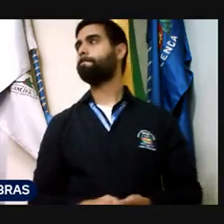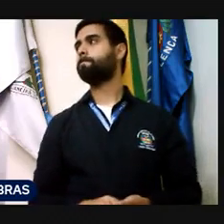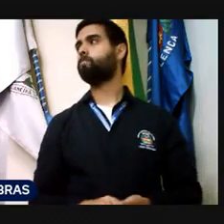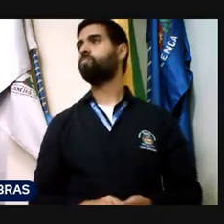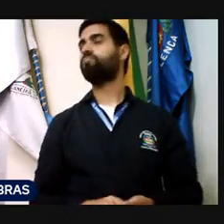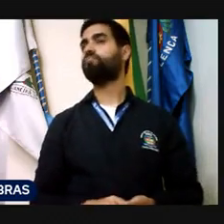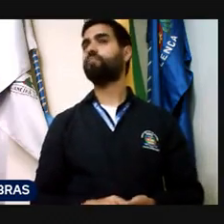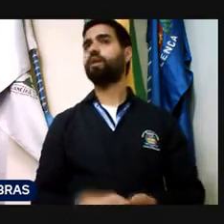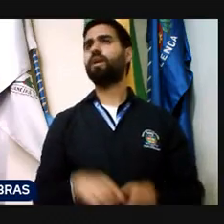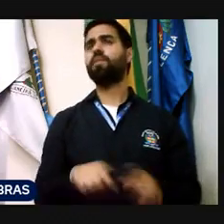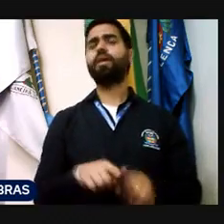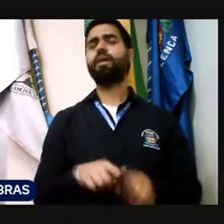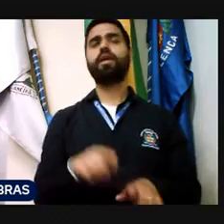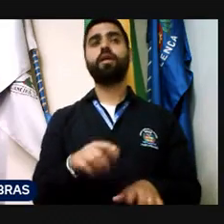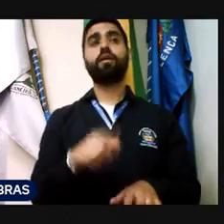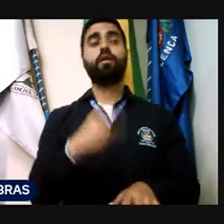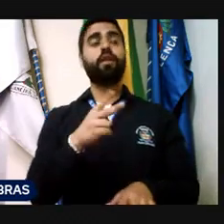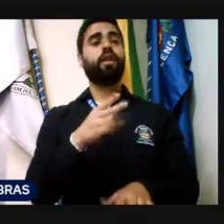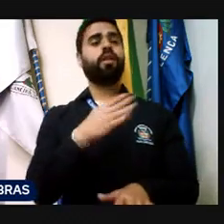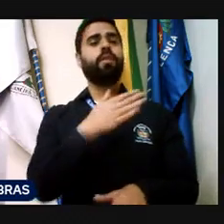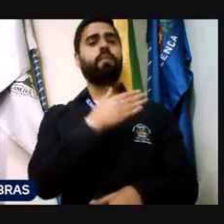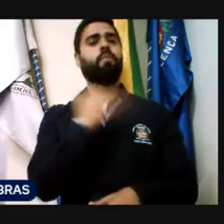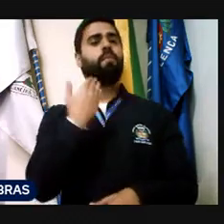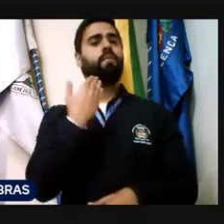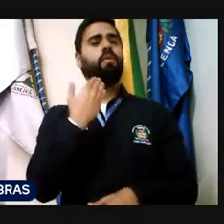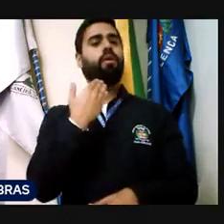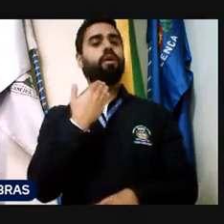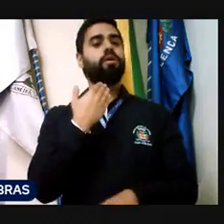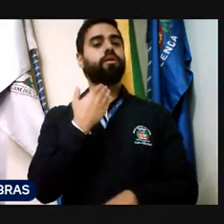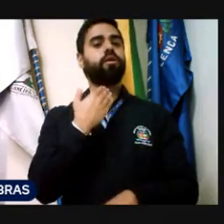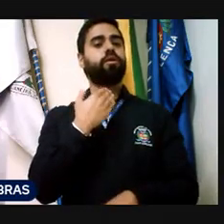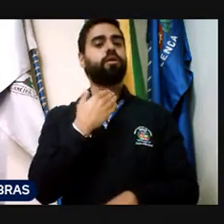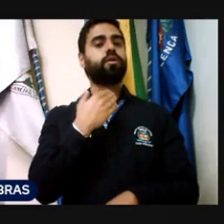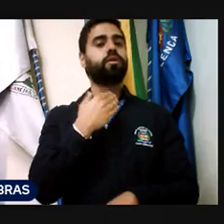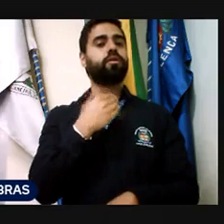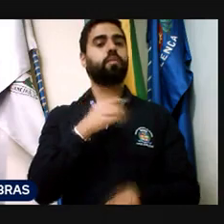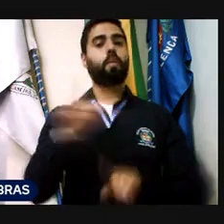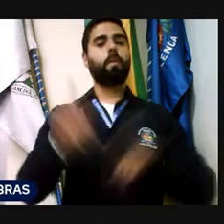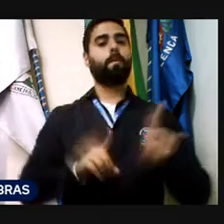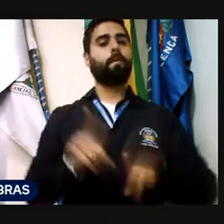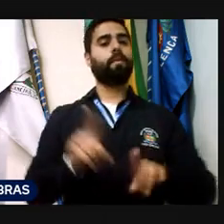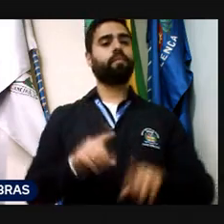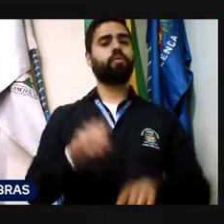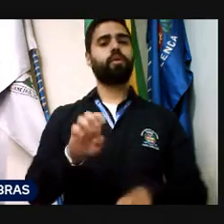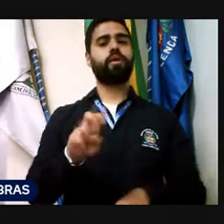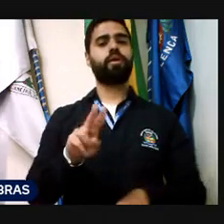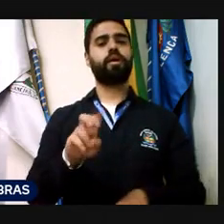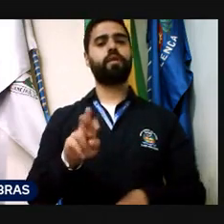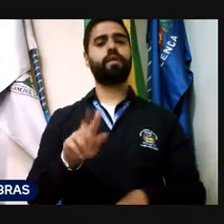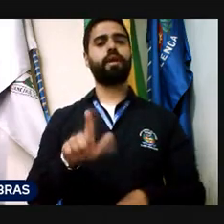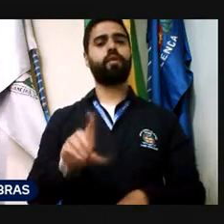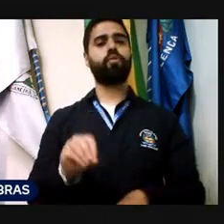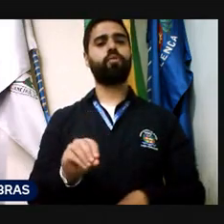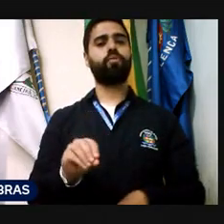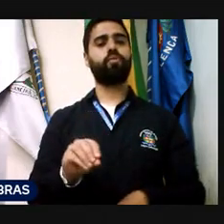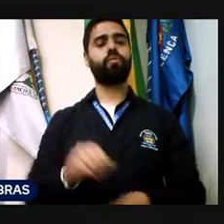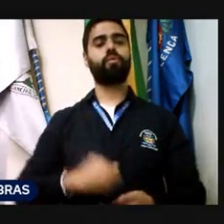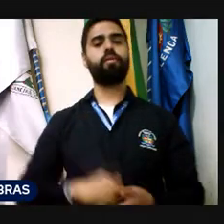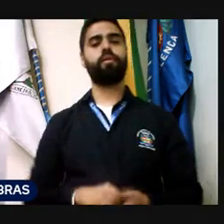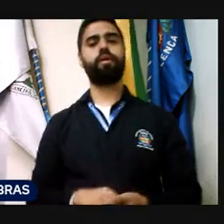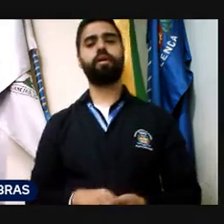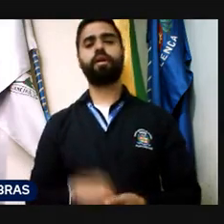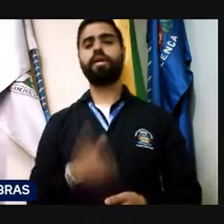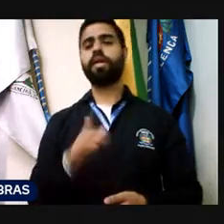o falecimento do primo do meu assessor, do Everaldo. Nós tivemos tantas mortes, né? Tantos